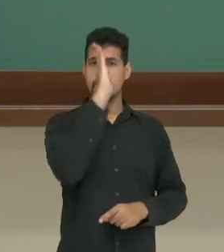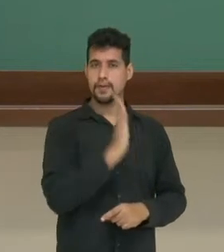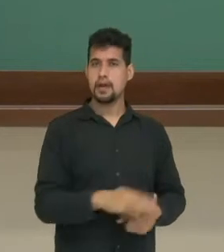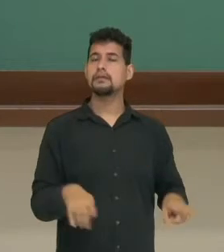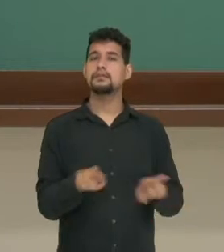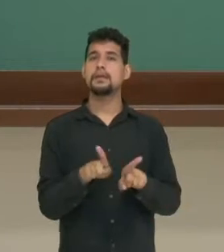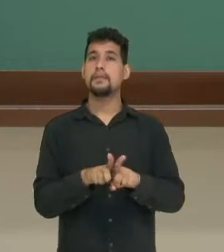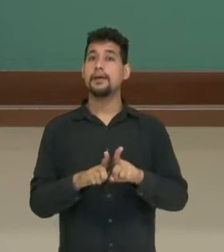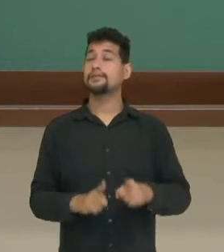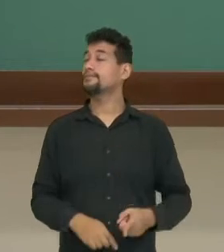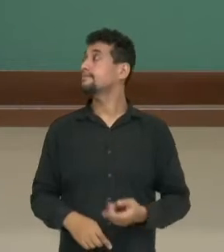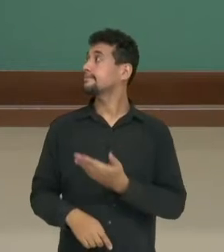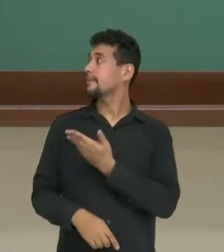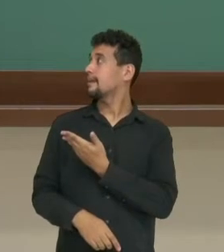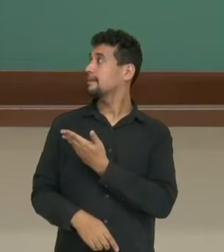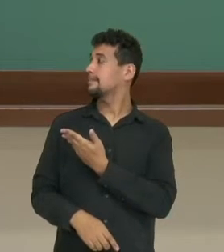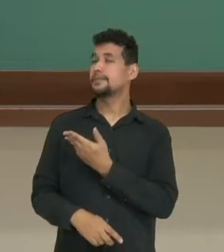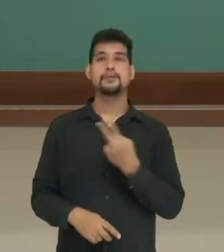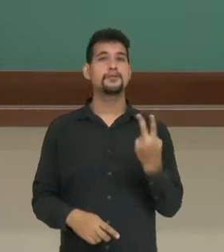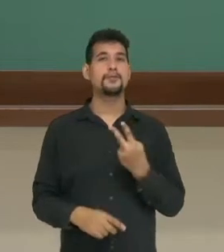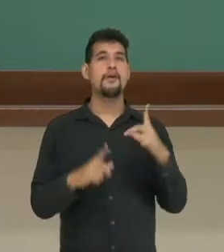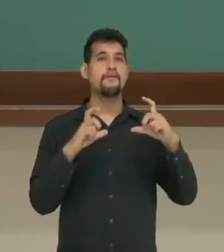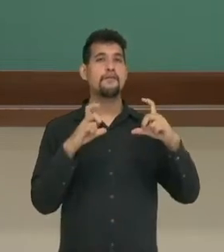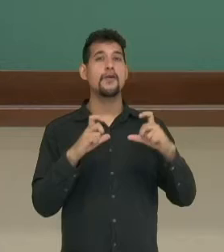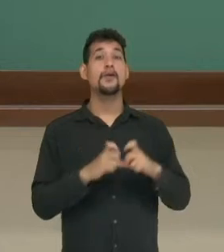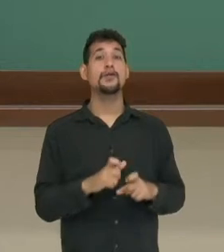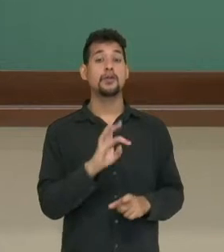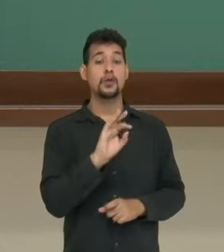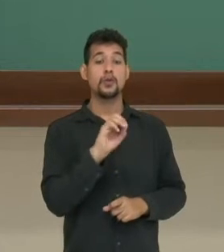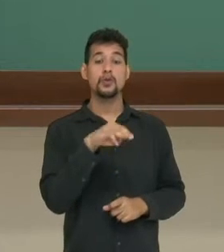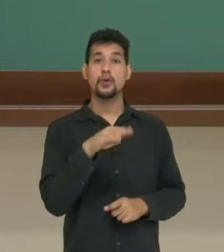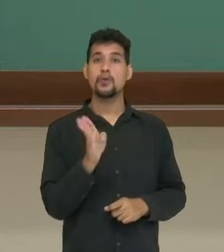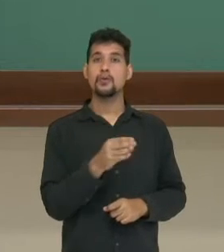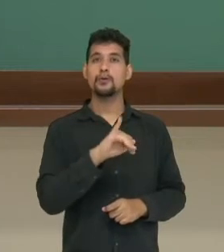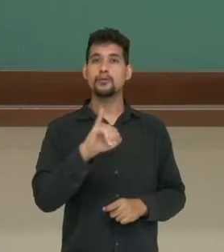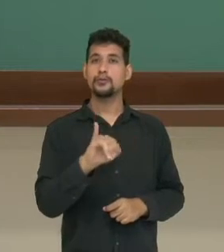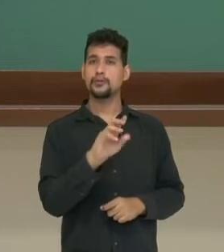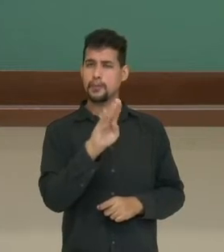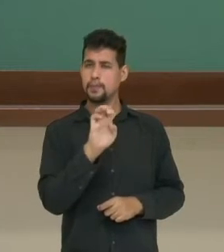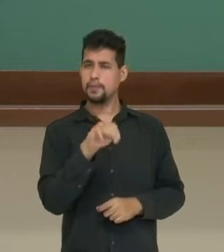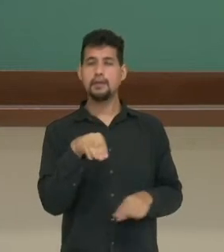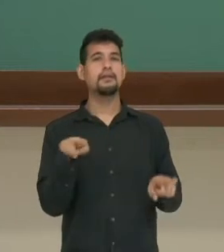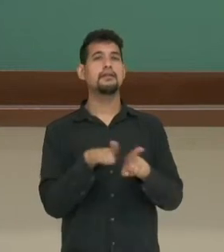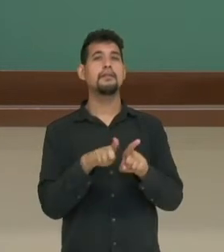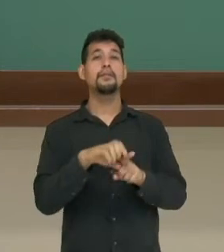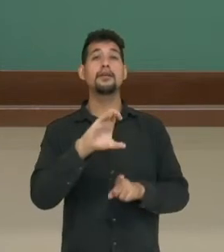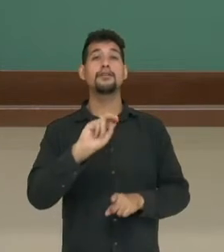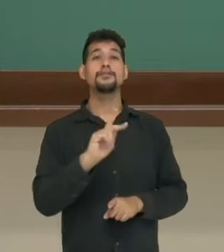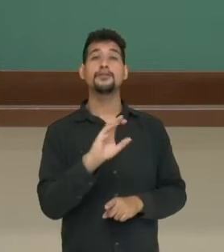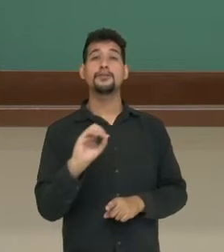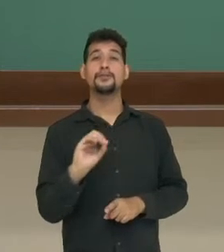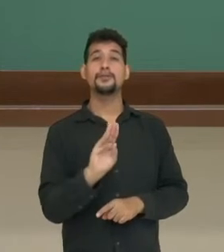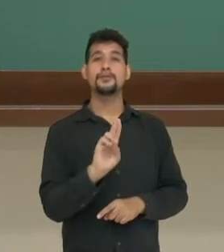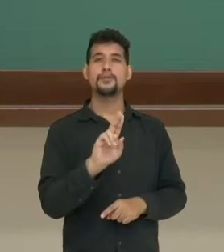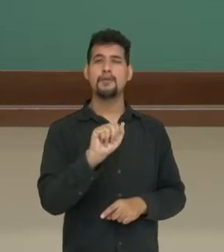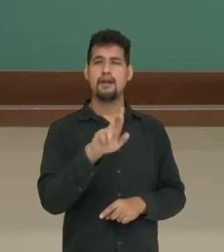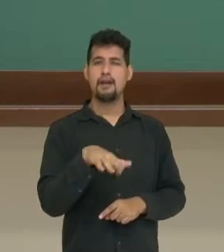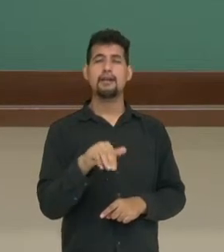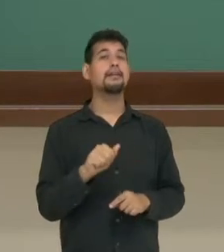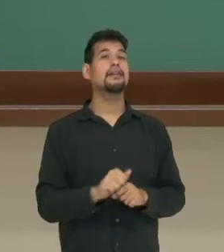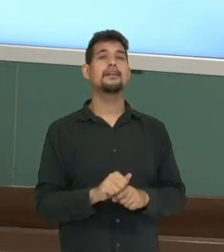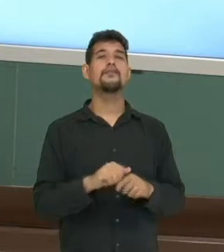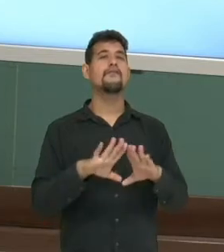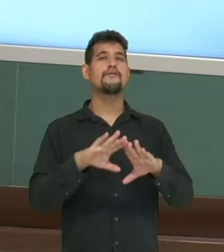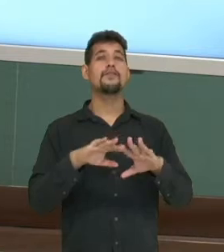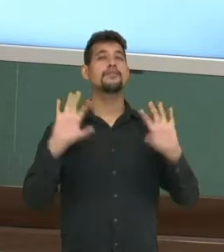brasileira. Esses dois da imagem, eles são Tom Jobim e Chico Buarque, no terceiro Festival Internacional da Canção,